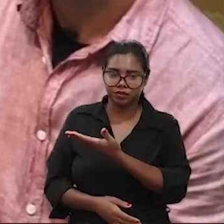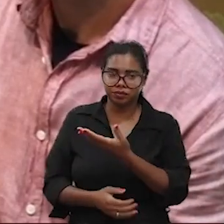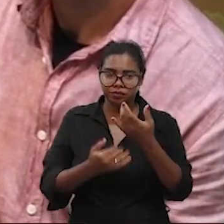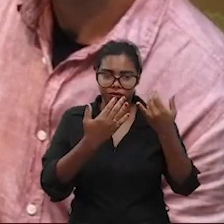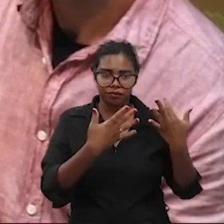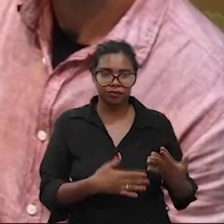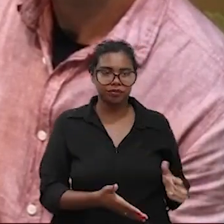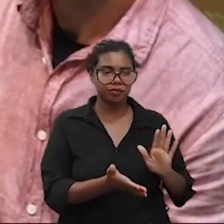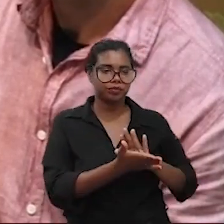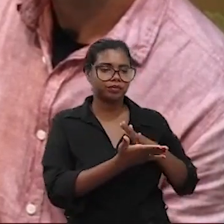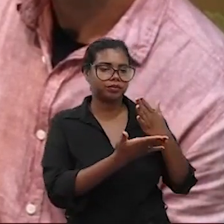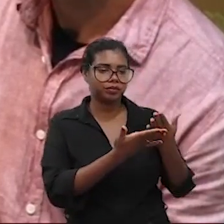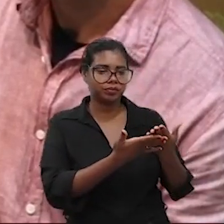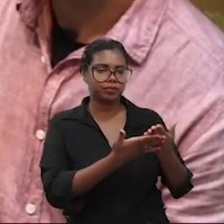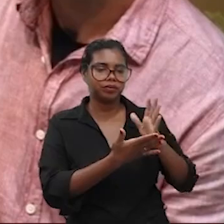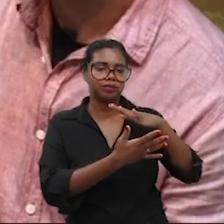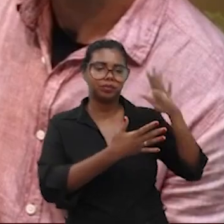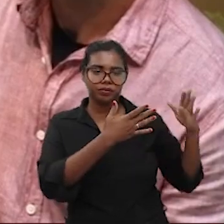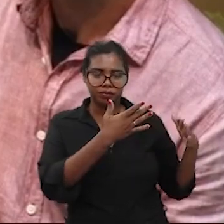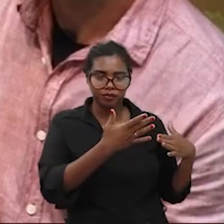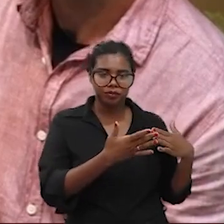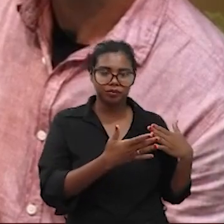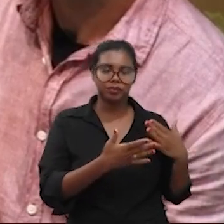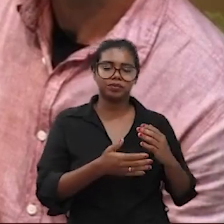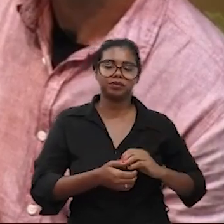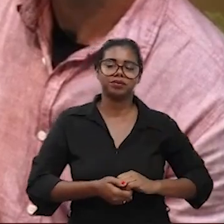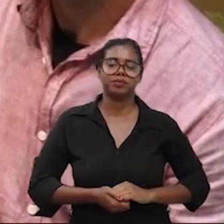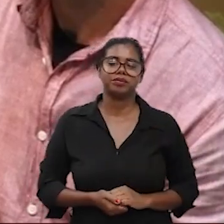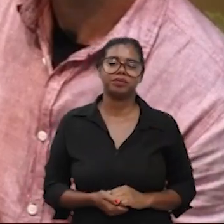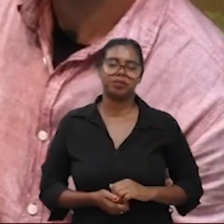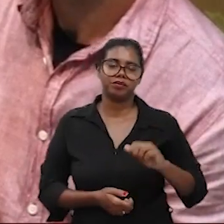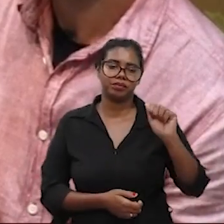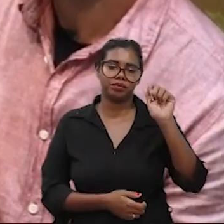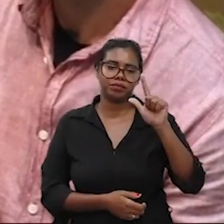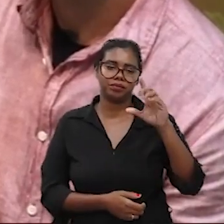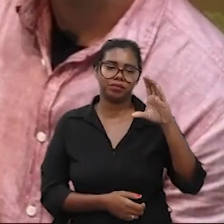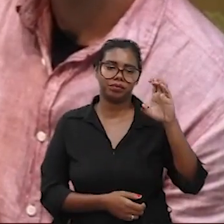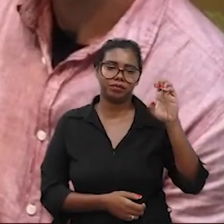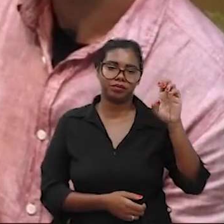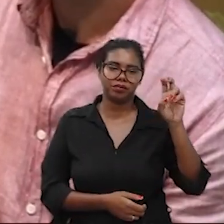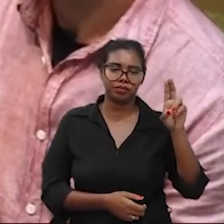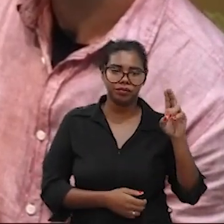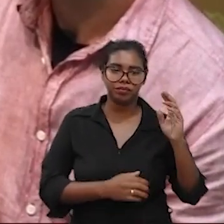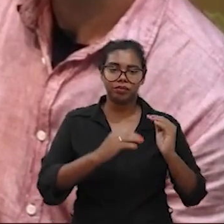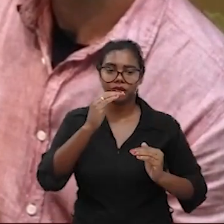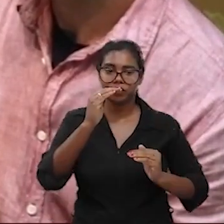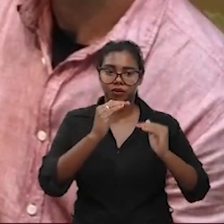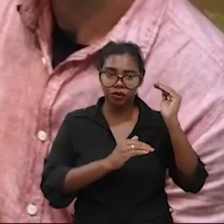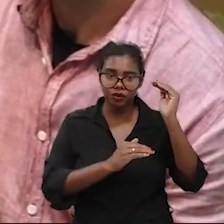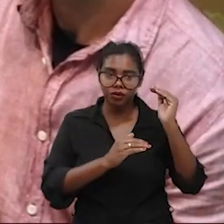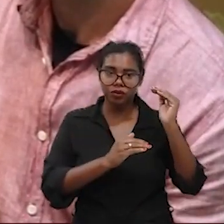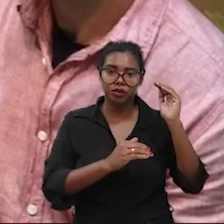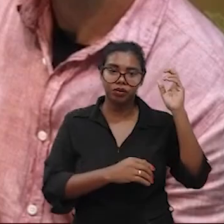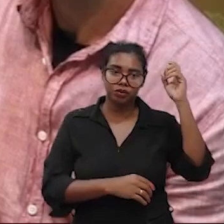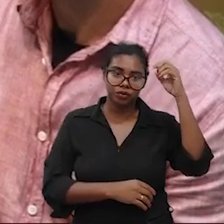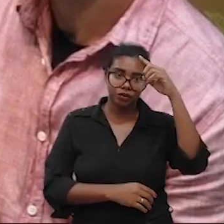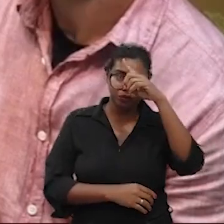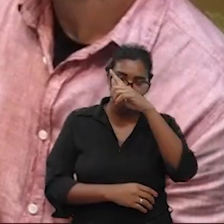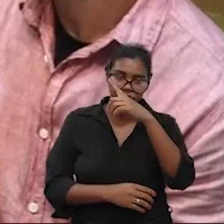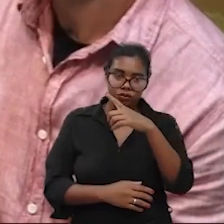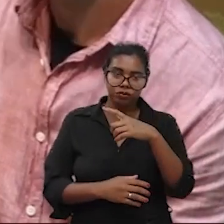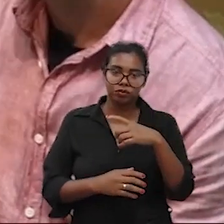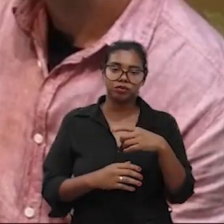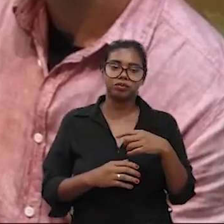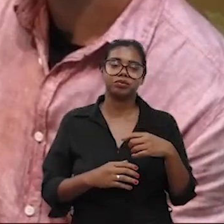de Alceu Valença e aí fui percebendo o nível de complexidade que essa música